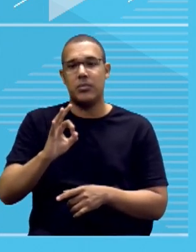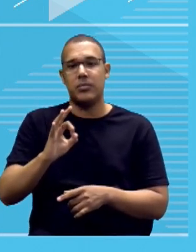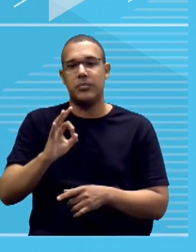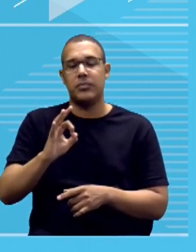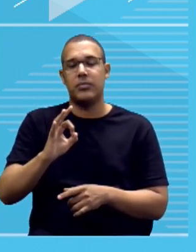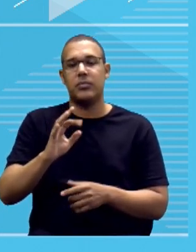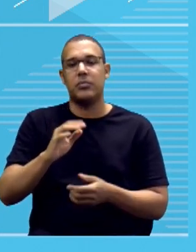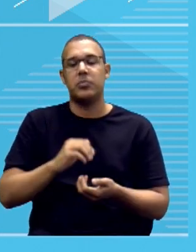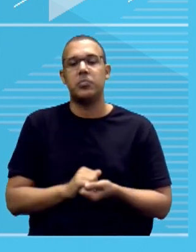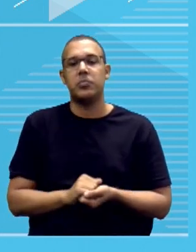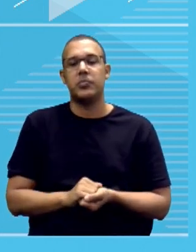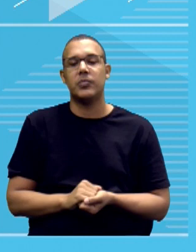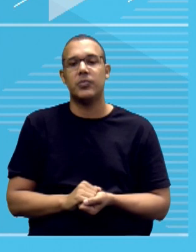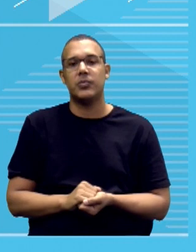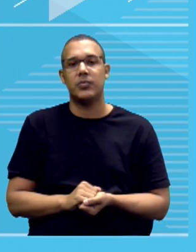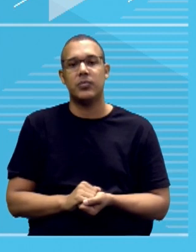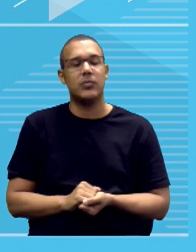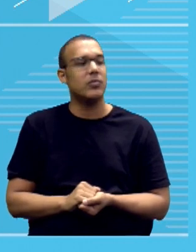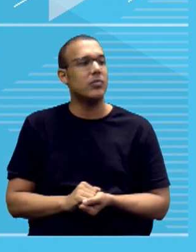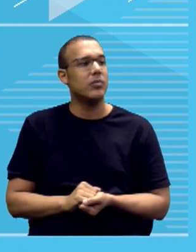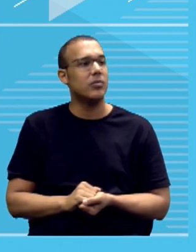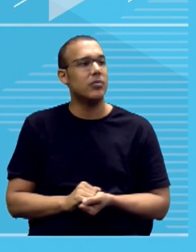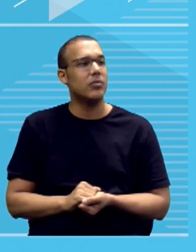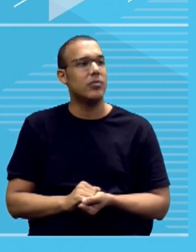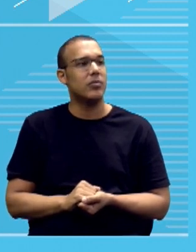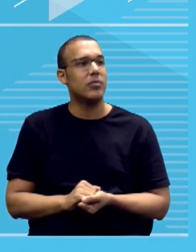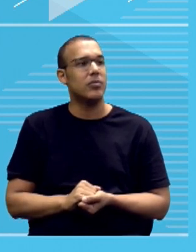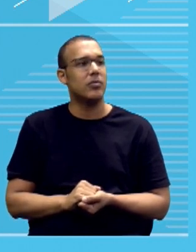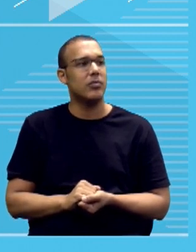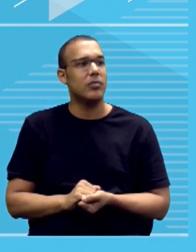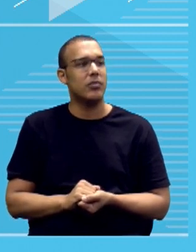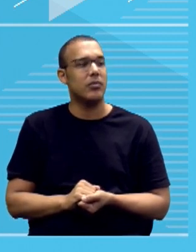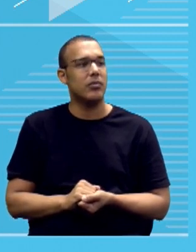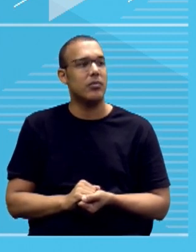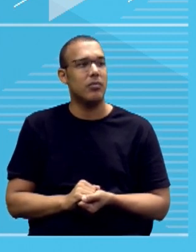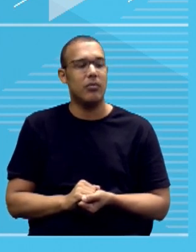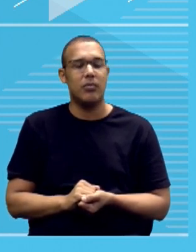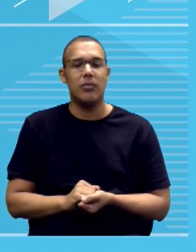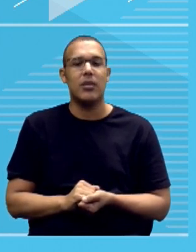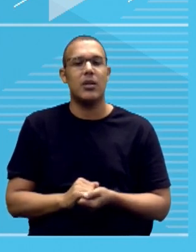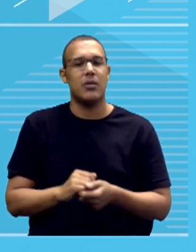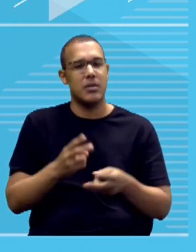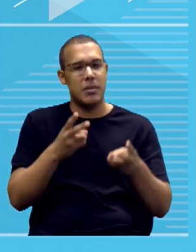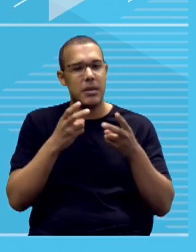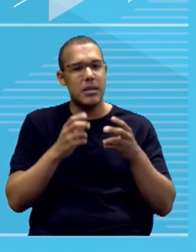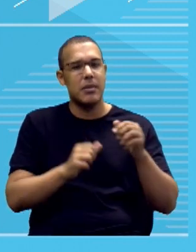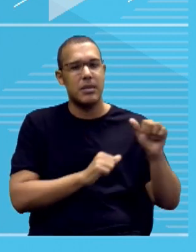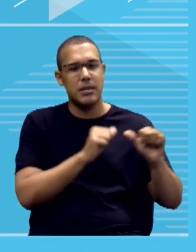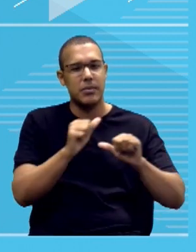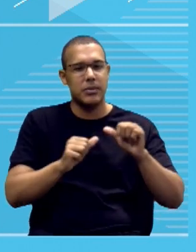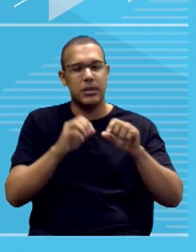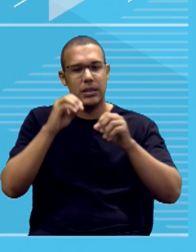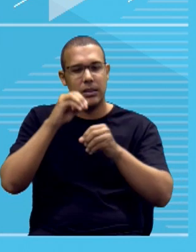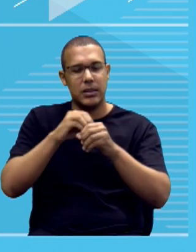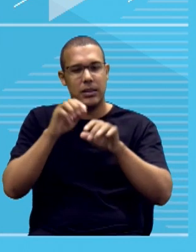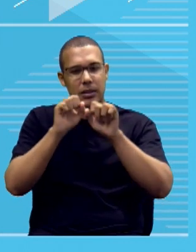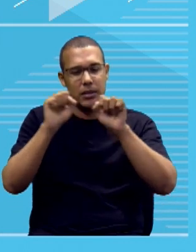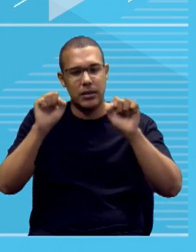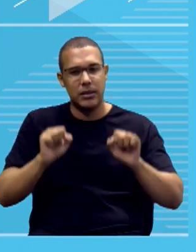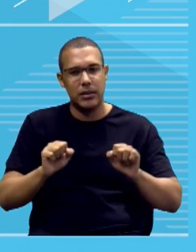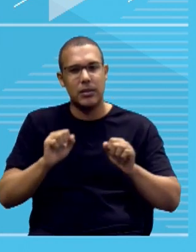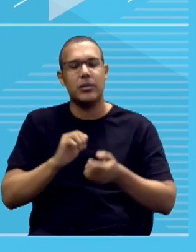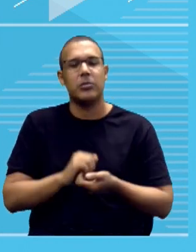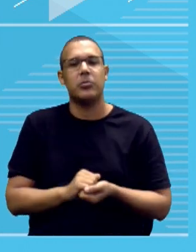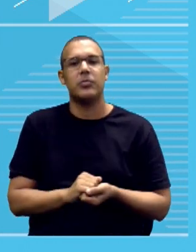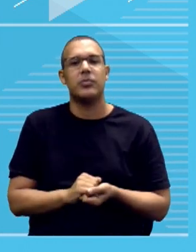desses 50 volts. Tá bom? Então você tem essa transformação aí dentro do sistema. Essa aqui é a tensão útil, tá